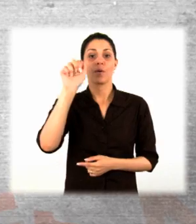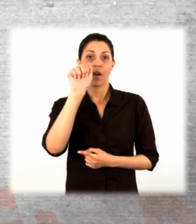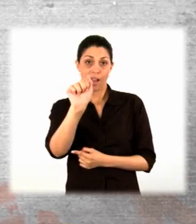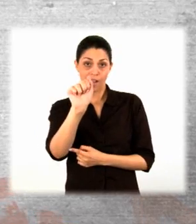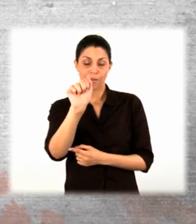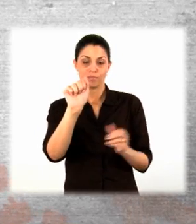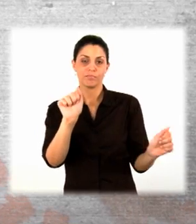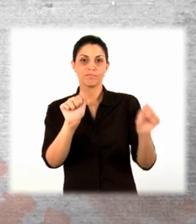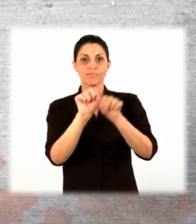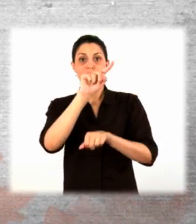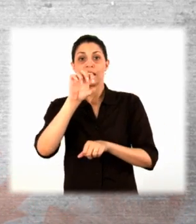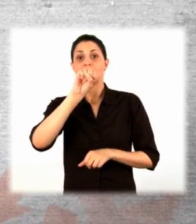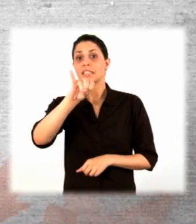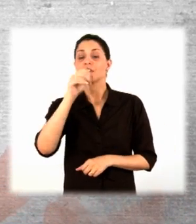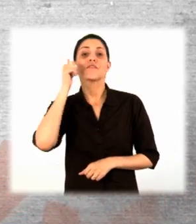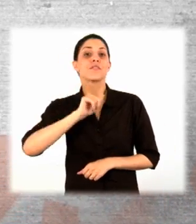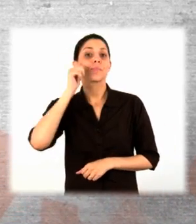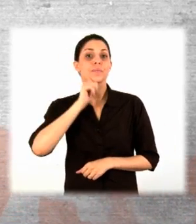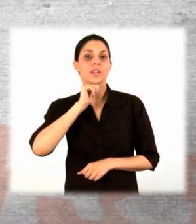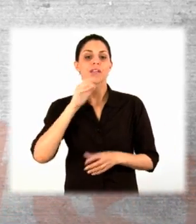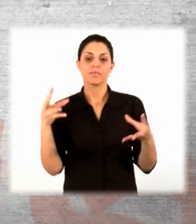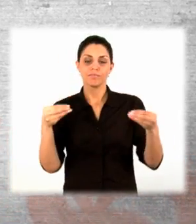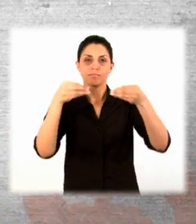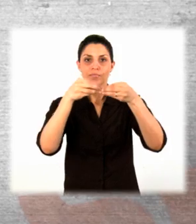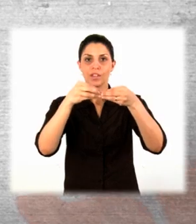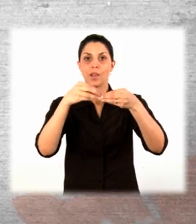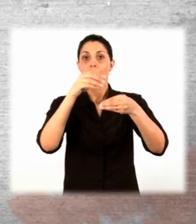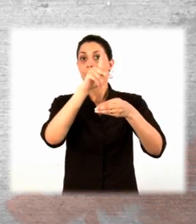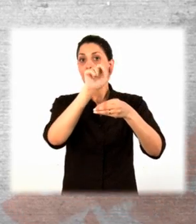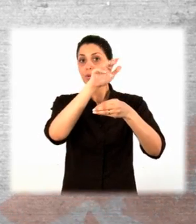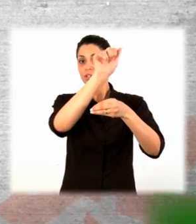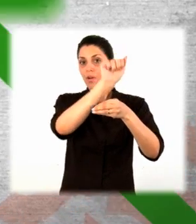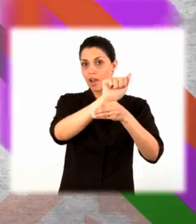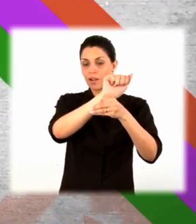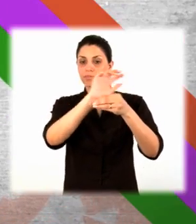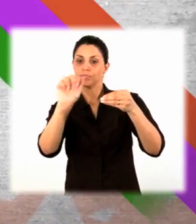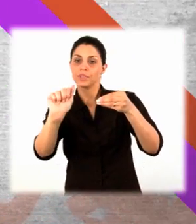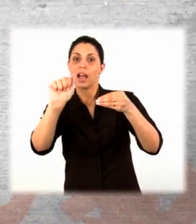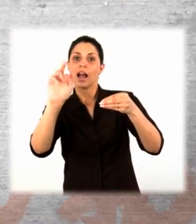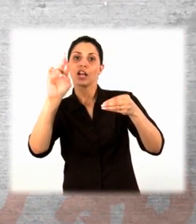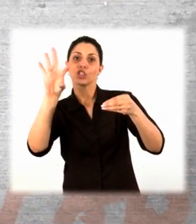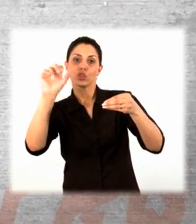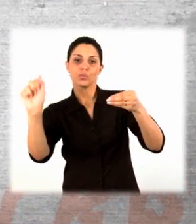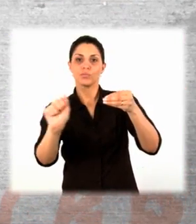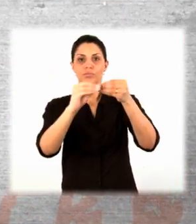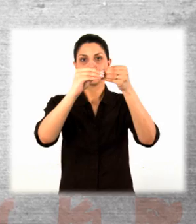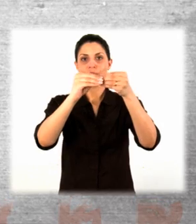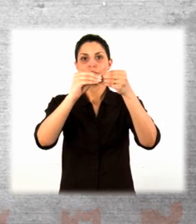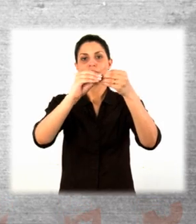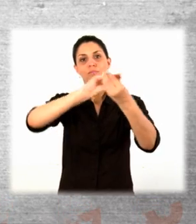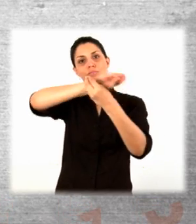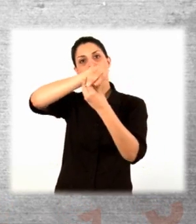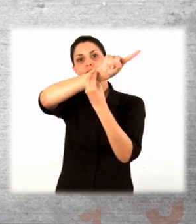for feminina, há uma contração da preposição a com o artigo a, gerando o fenômeno da crase marcado pelo acento grave.